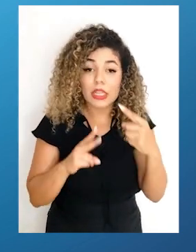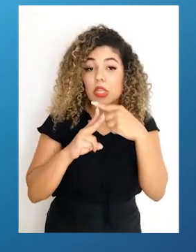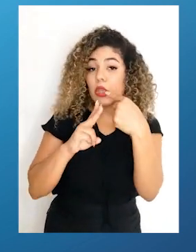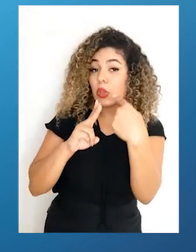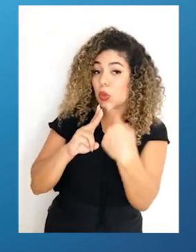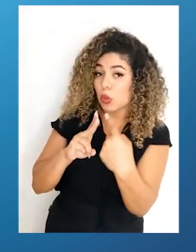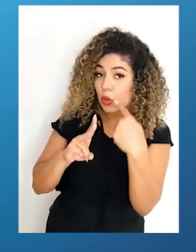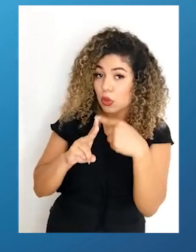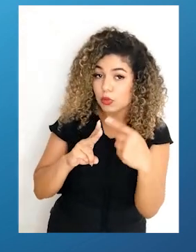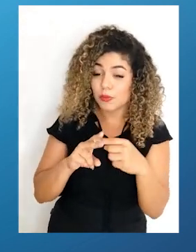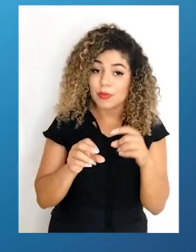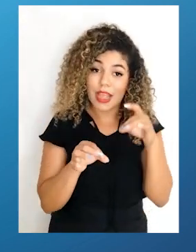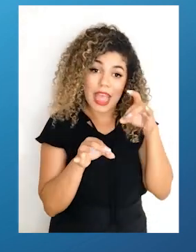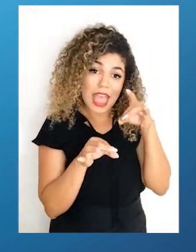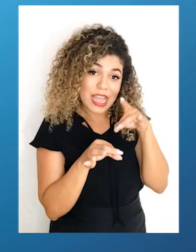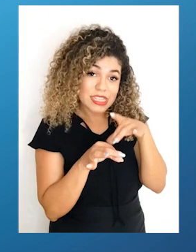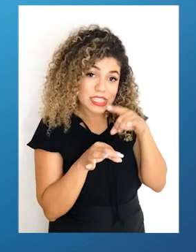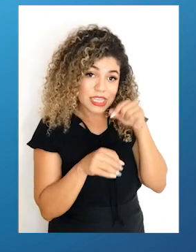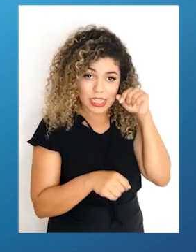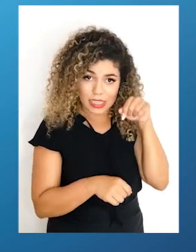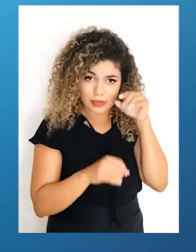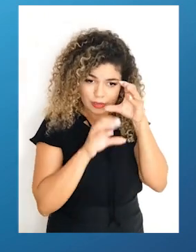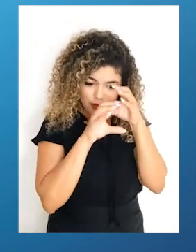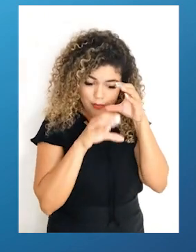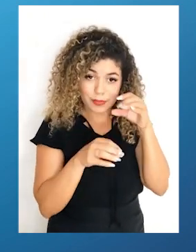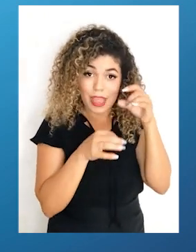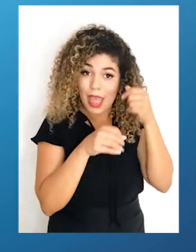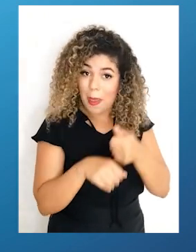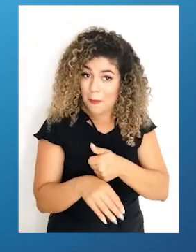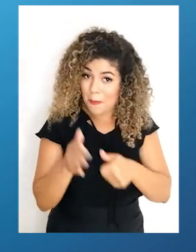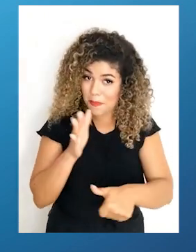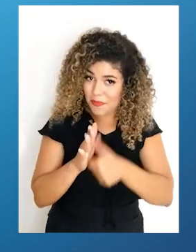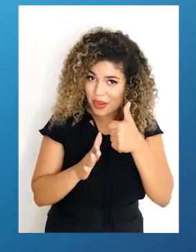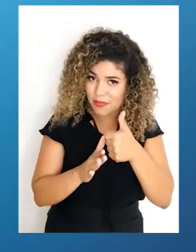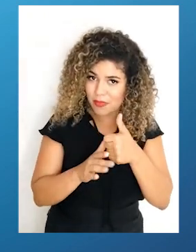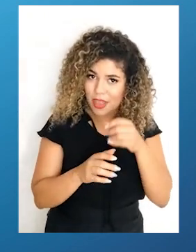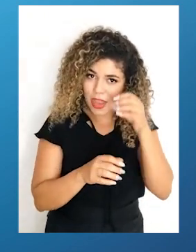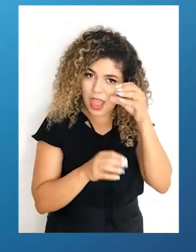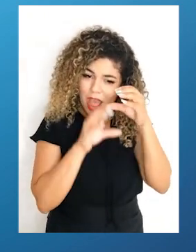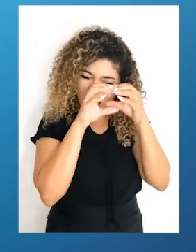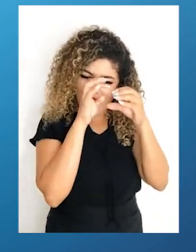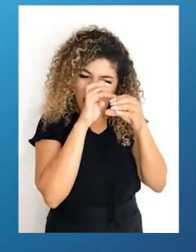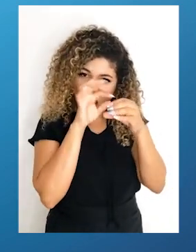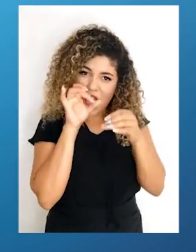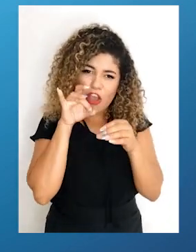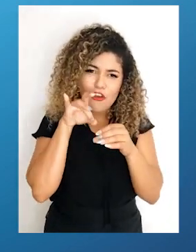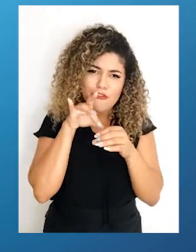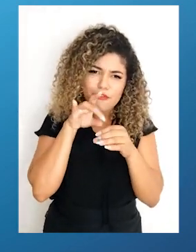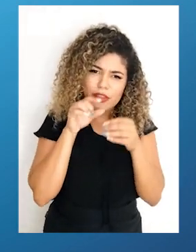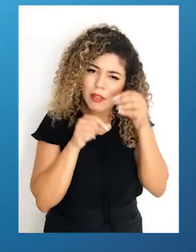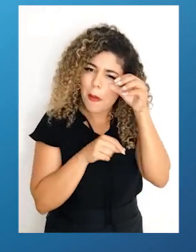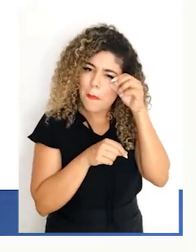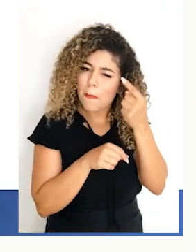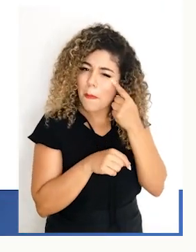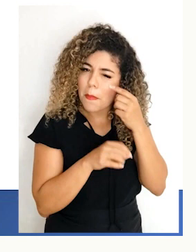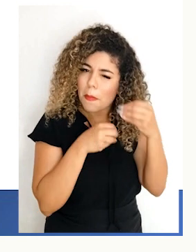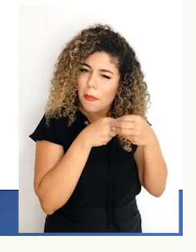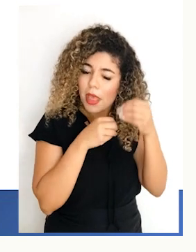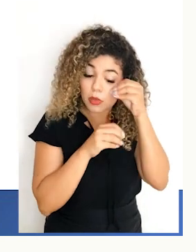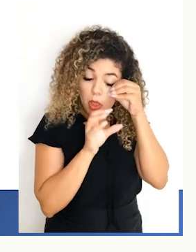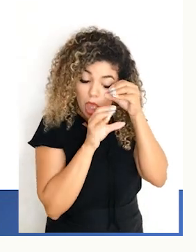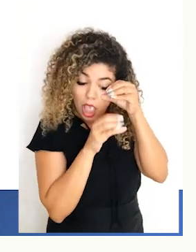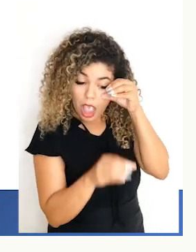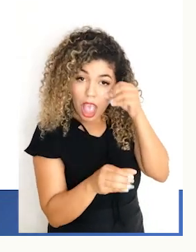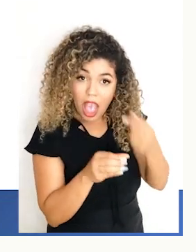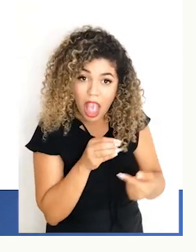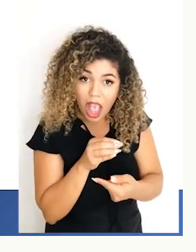Nós temos a lente ocular, que é aquela que fica próxima aos olhos do observador, e nós temos também a lente objetiva, que fica próxima ao objeto a